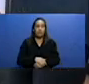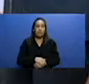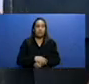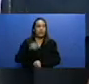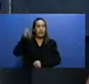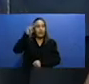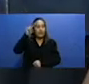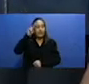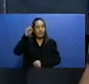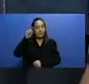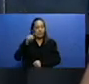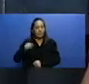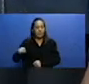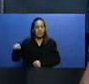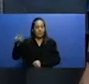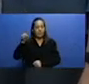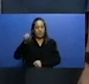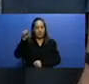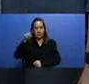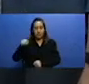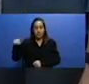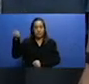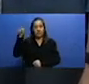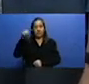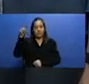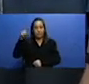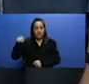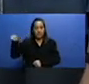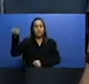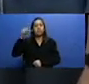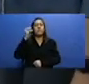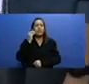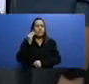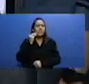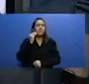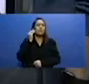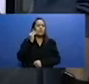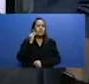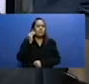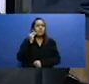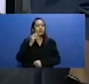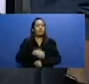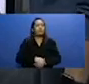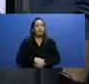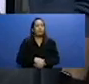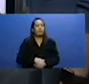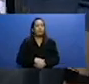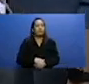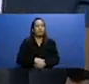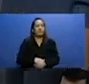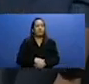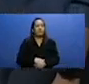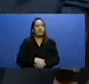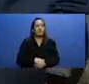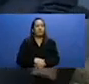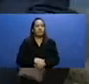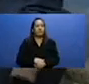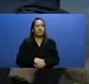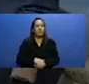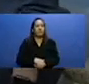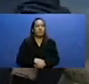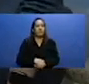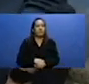gente circulou 6 vezes o número 7 naquela atividade? Por isso que ela tem